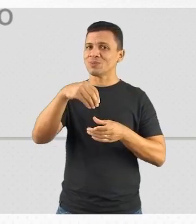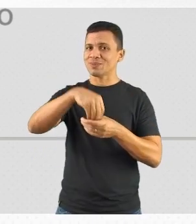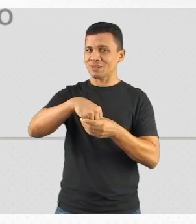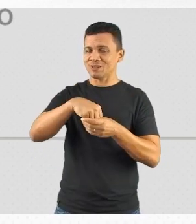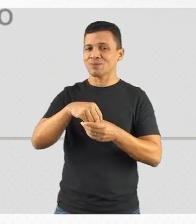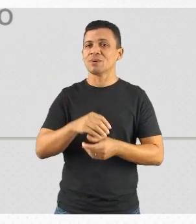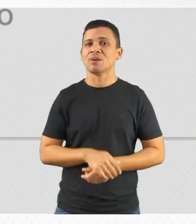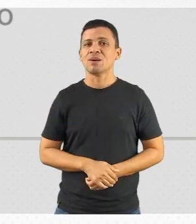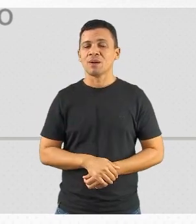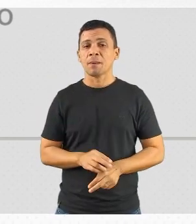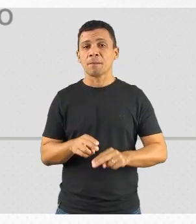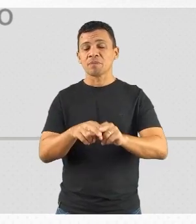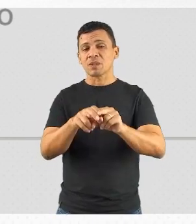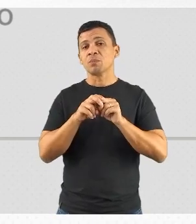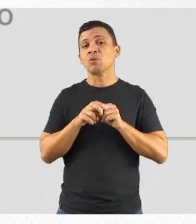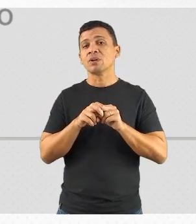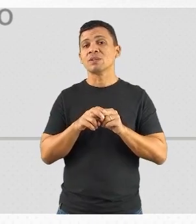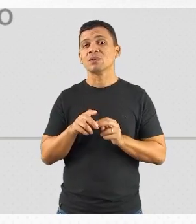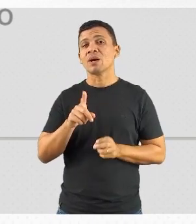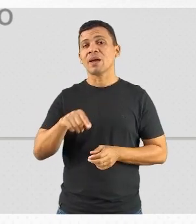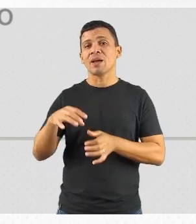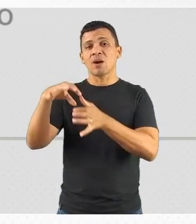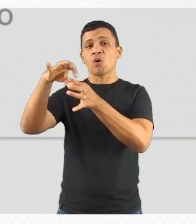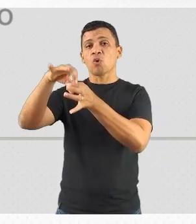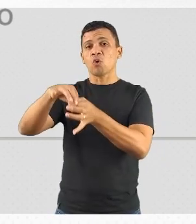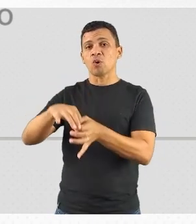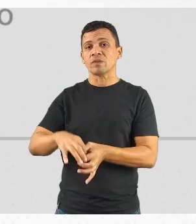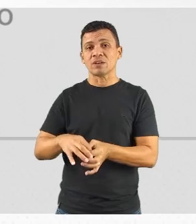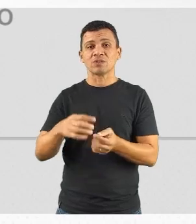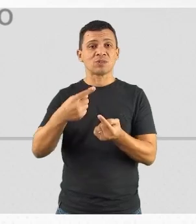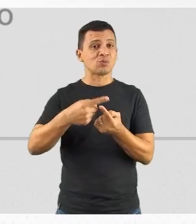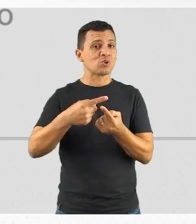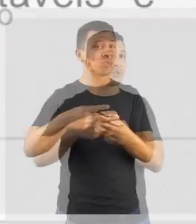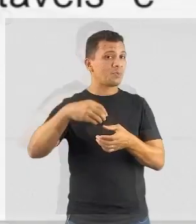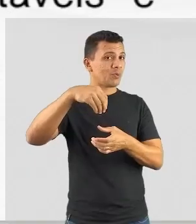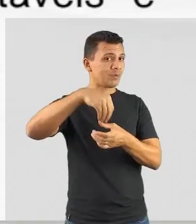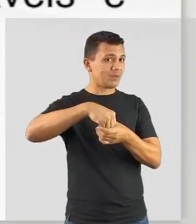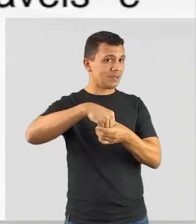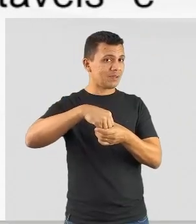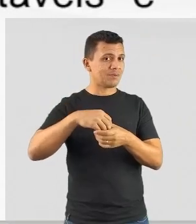Em razão disso, a gente fala que é uma coerência do tipo interna.